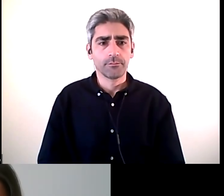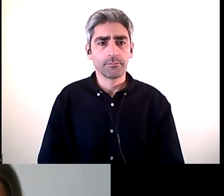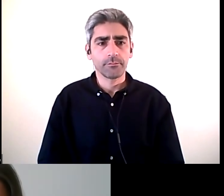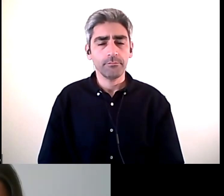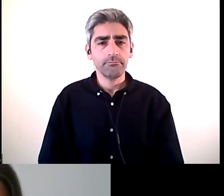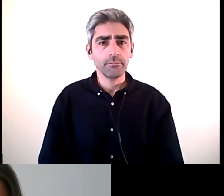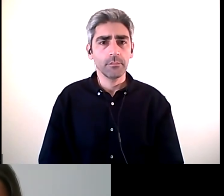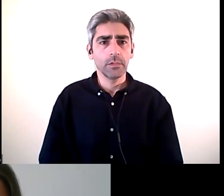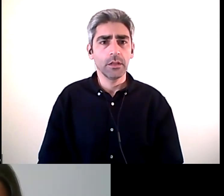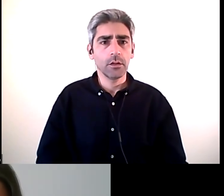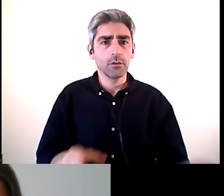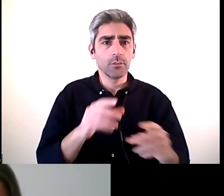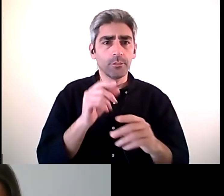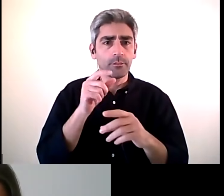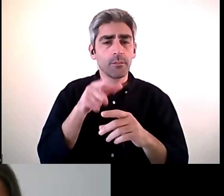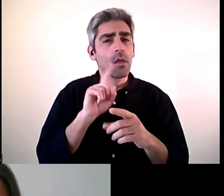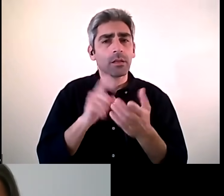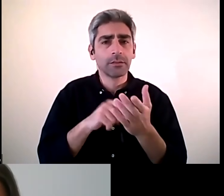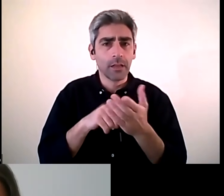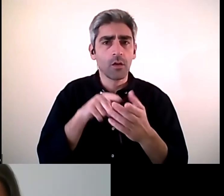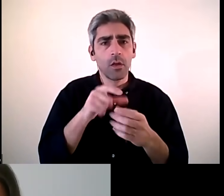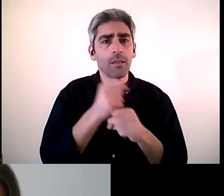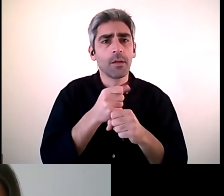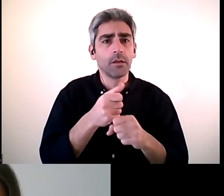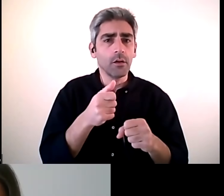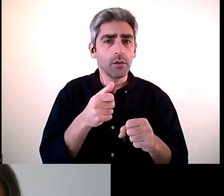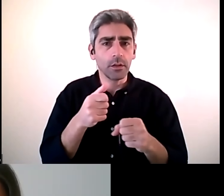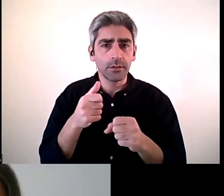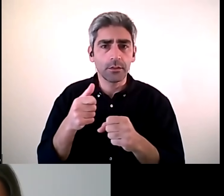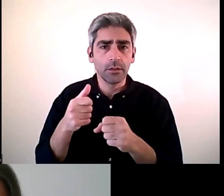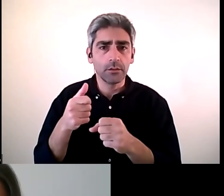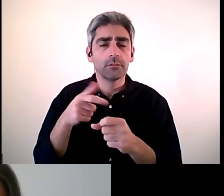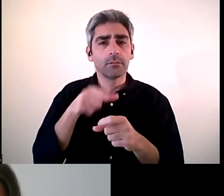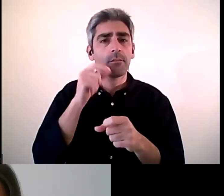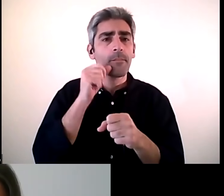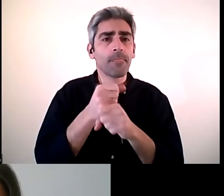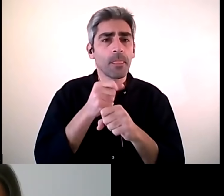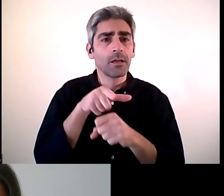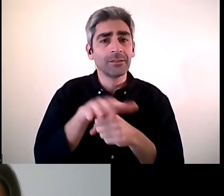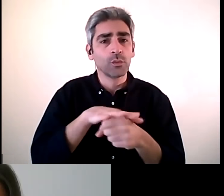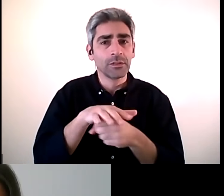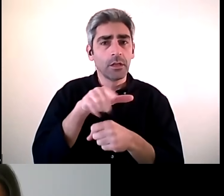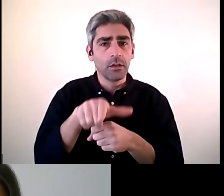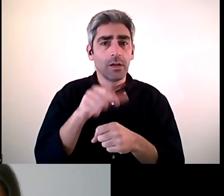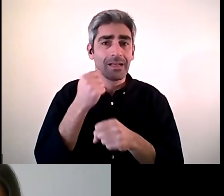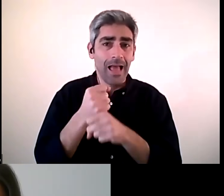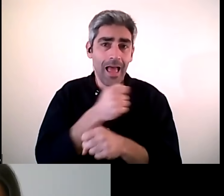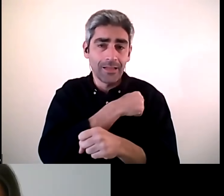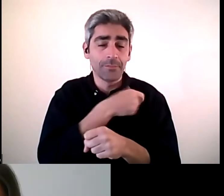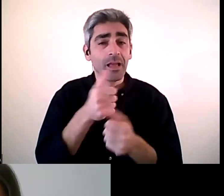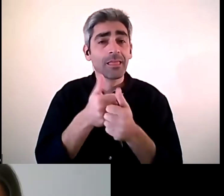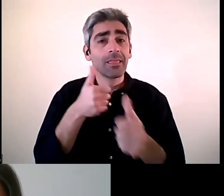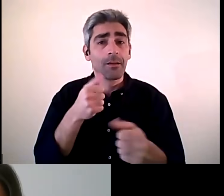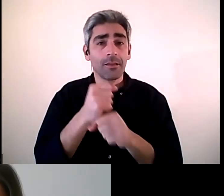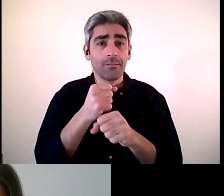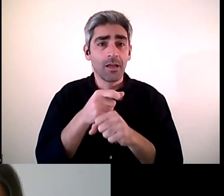O teletrabalho, não necessariamente o trabalho a partir de casa, e, portanto, o trabalho a partir de casa nestas circunstâncias, mas o teletrabalho era já